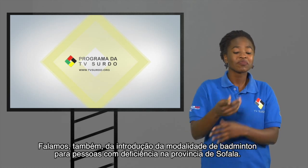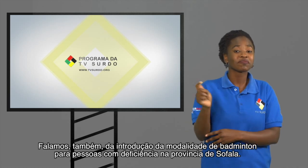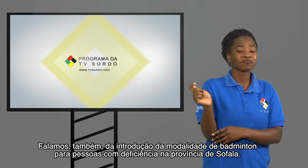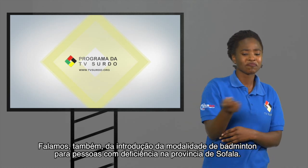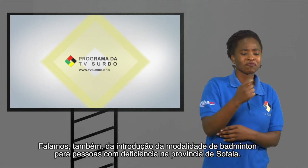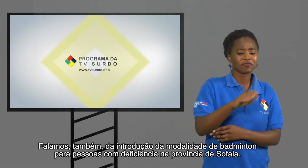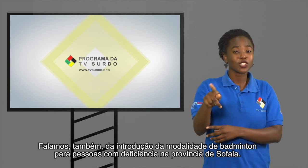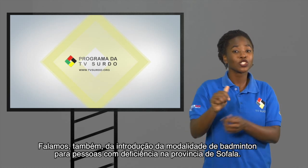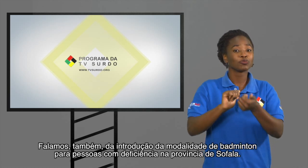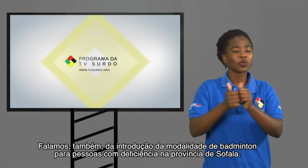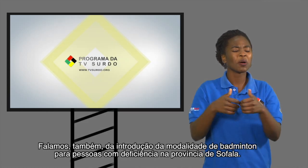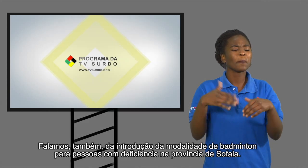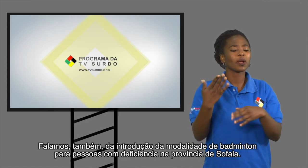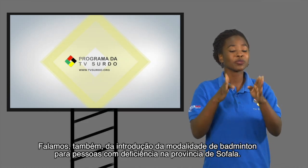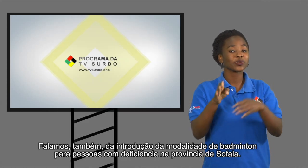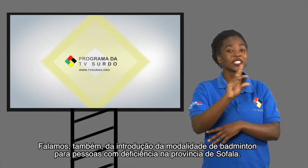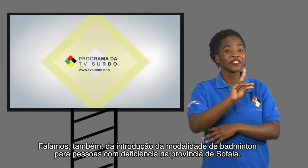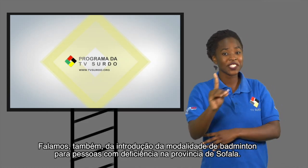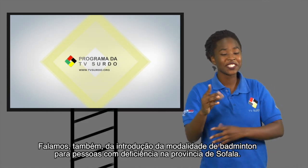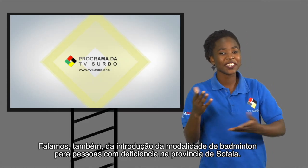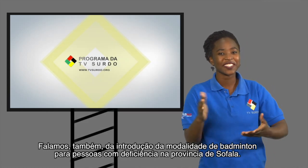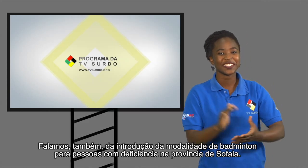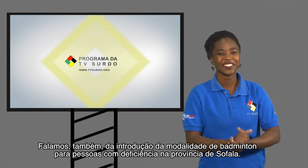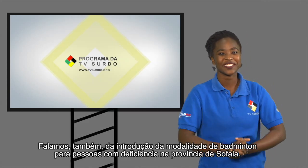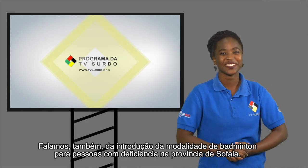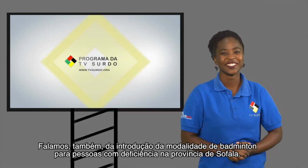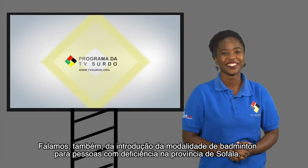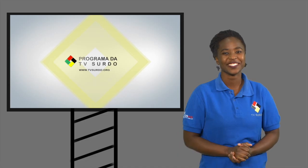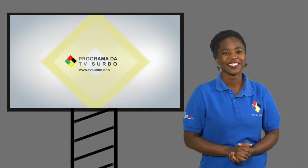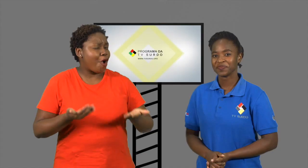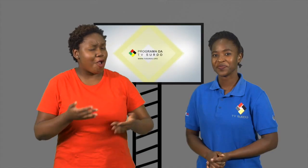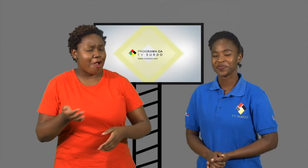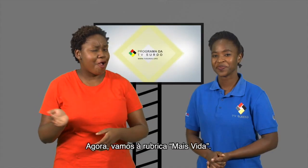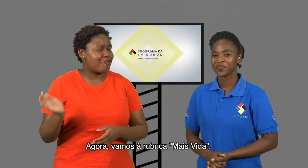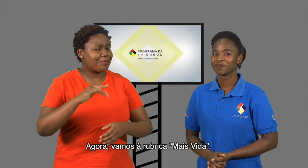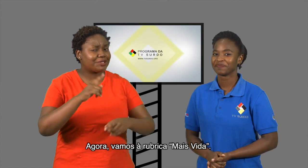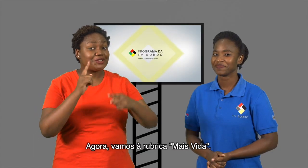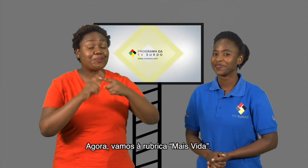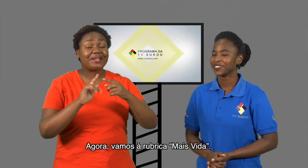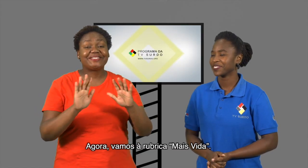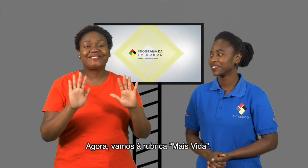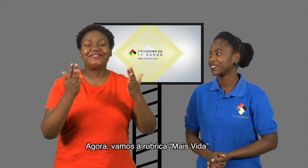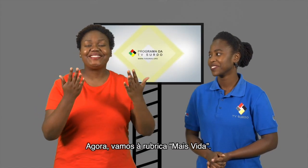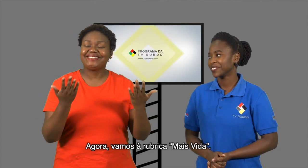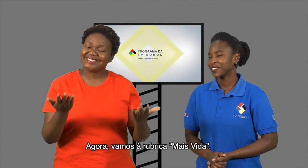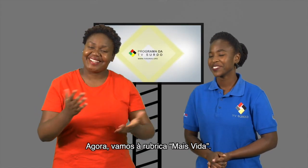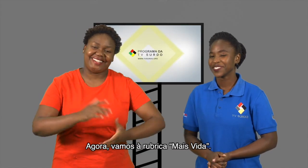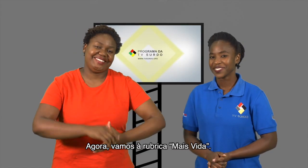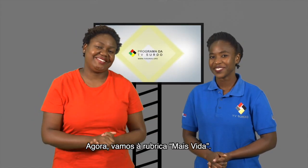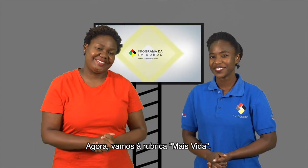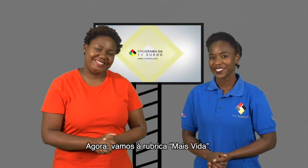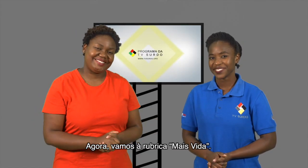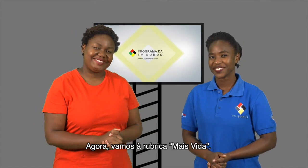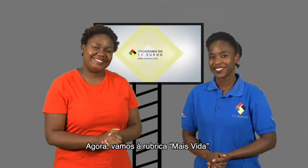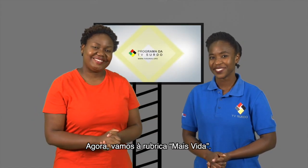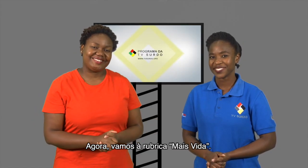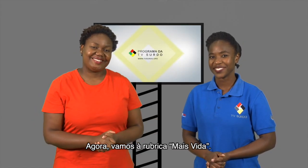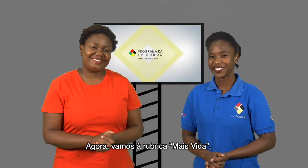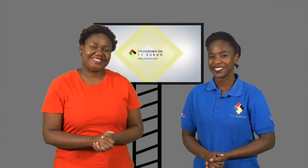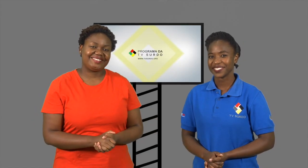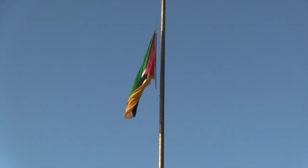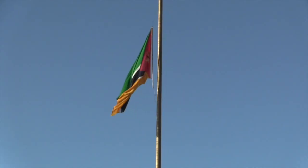introdução da modalidade de bed-meet para pessoas com deficiência na província de Sofala. Agora, vamos à rubrica Mais Vida.